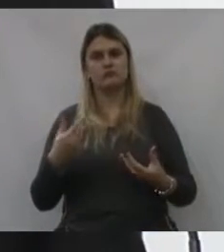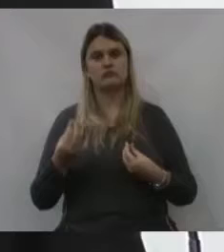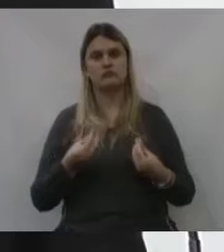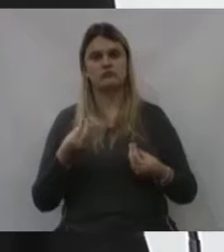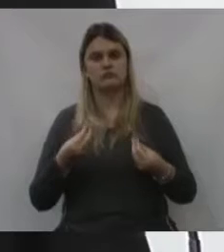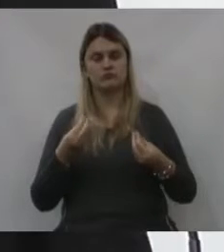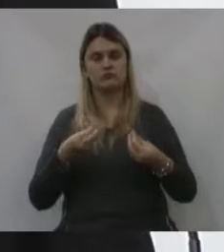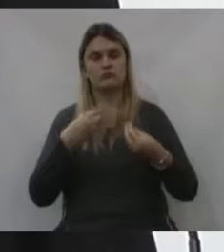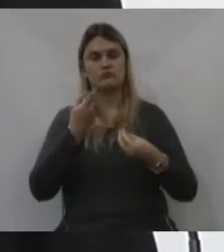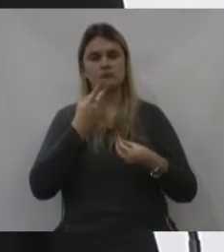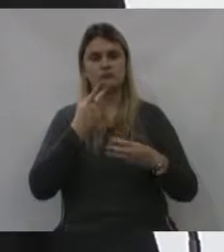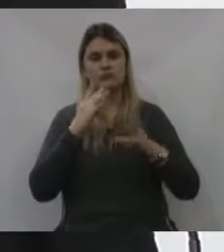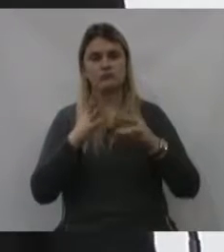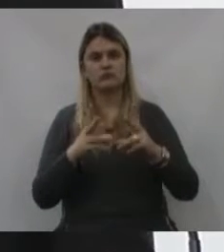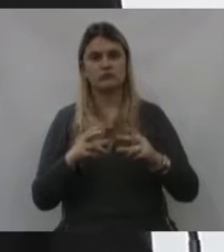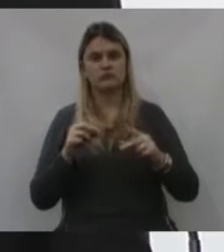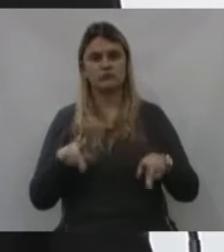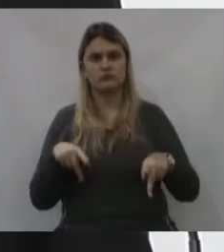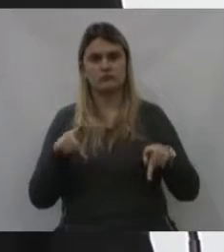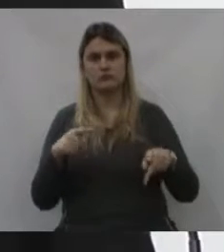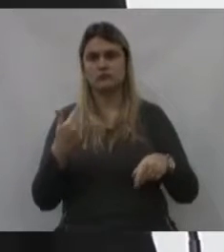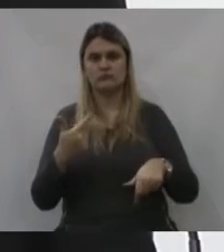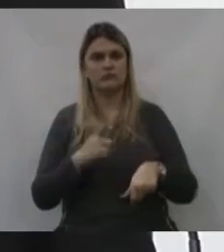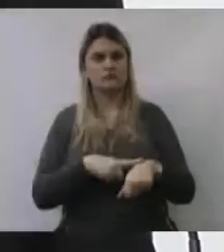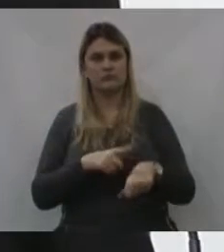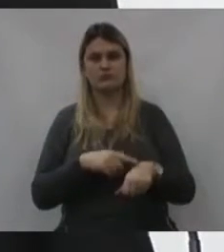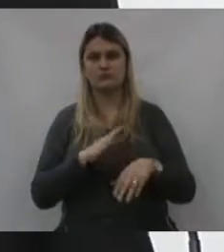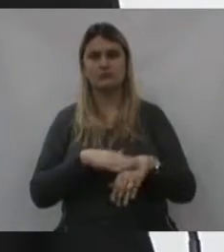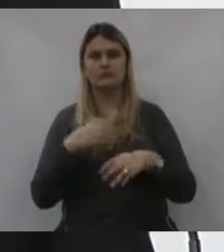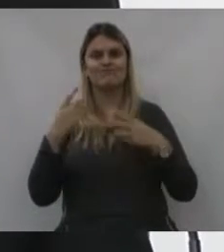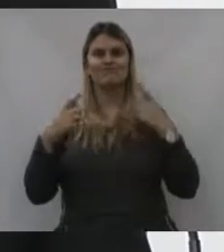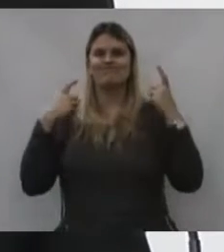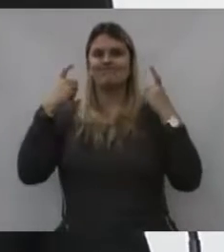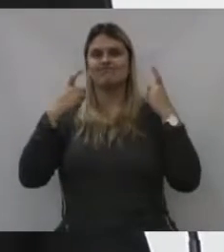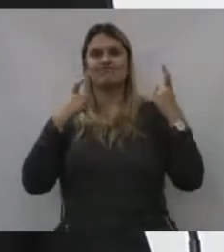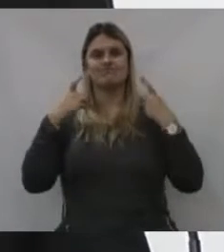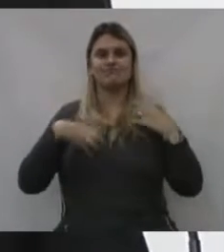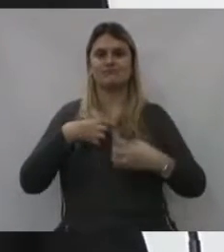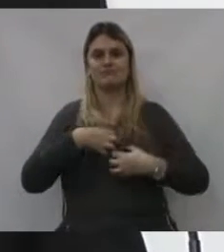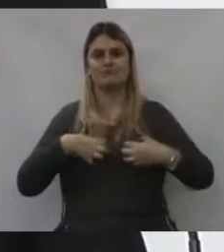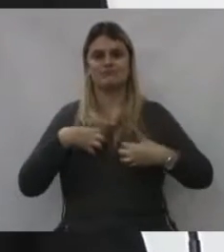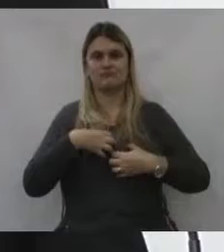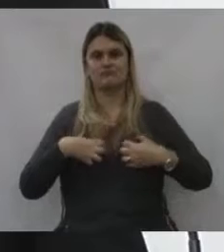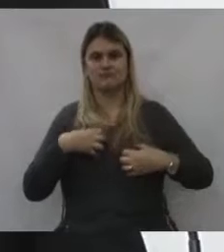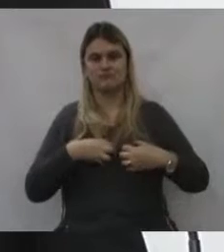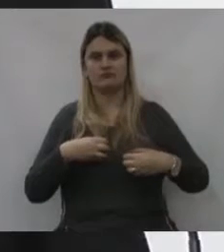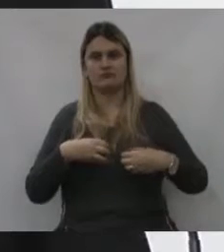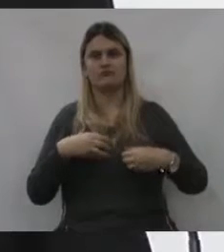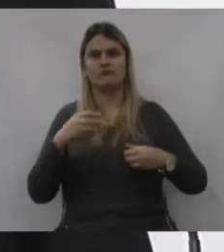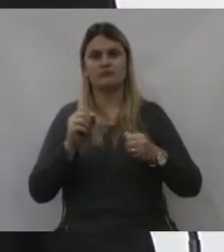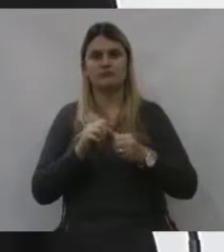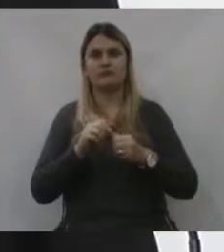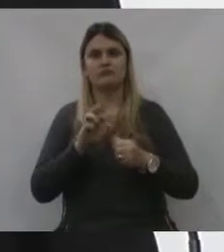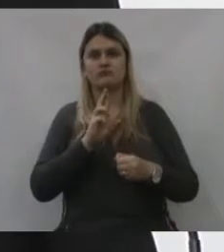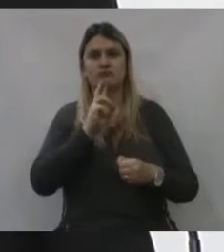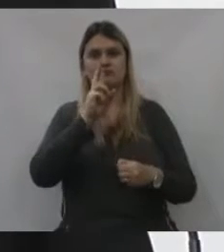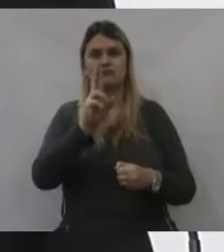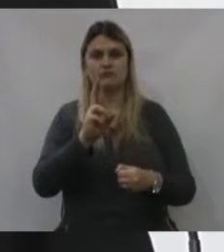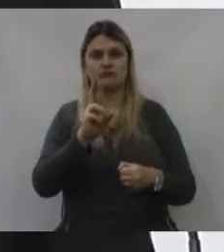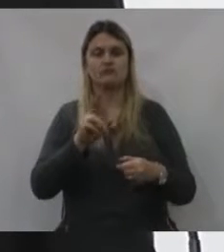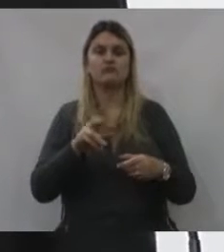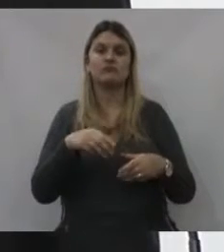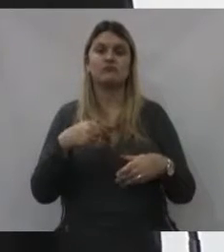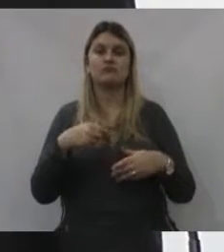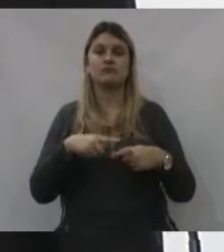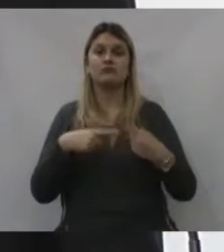tenho como atingir a toda a população e nem tenho tempo mais para isso, para ficar me incomodando com o direito de resposta,